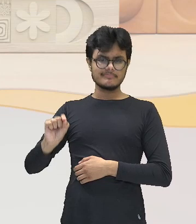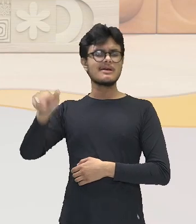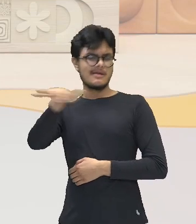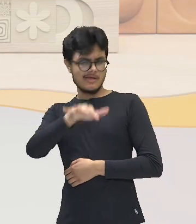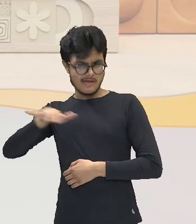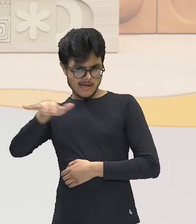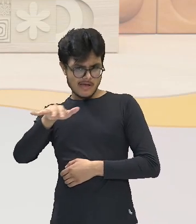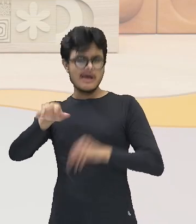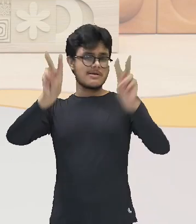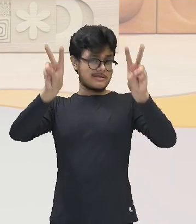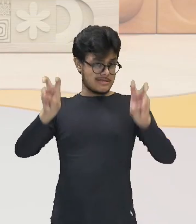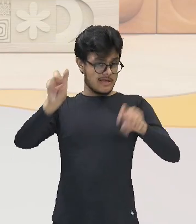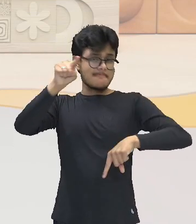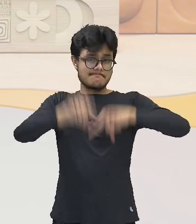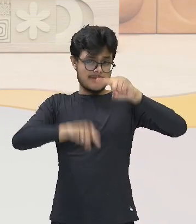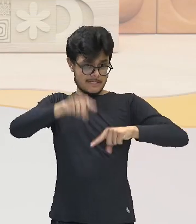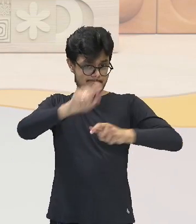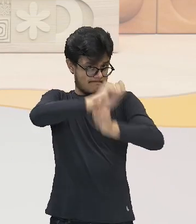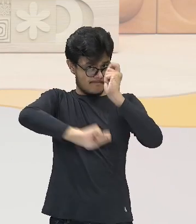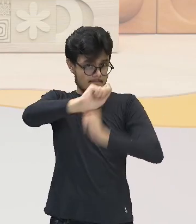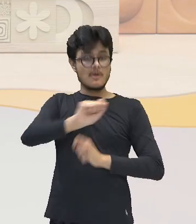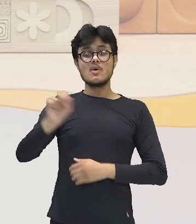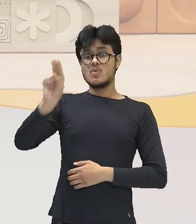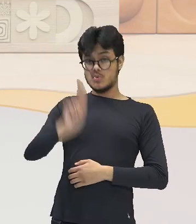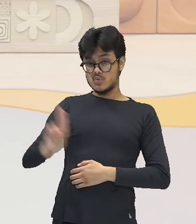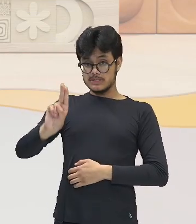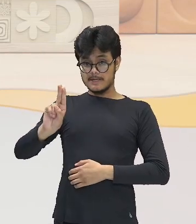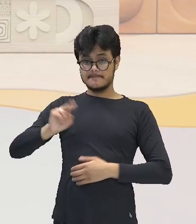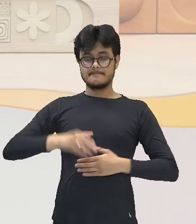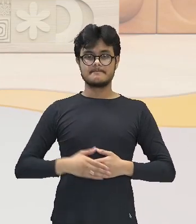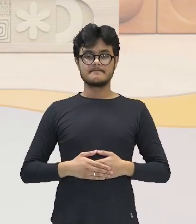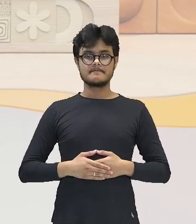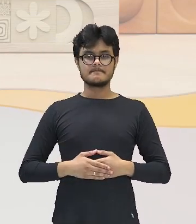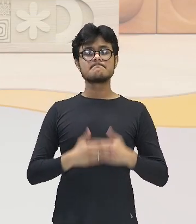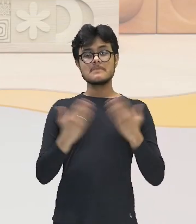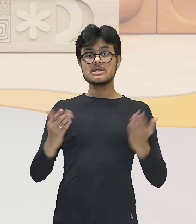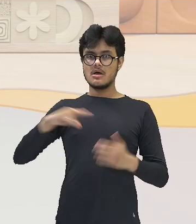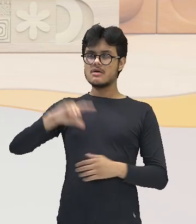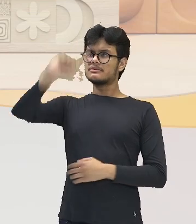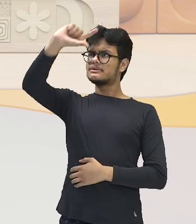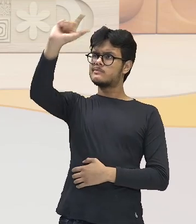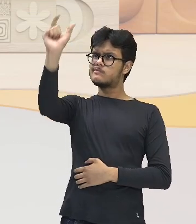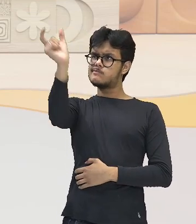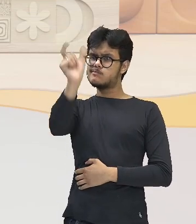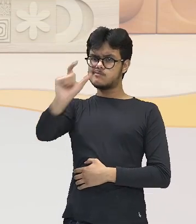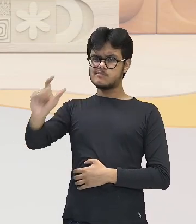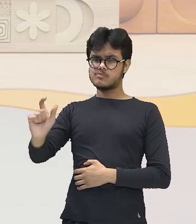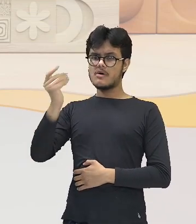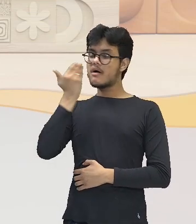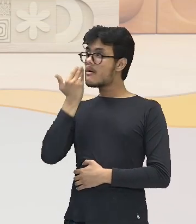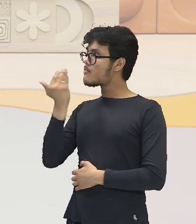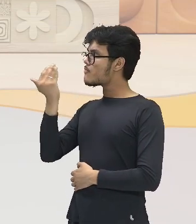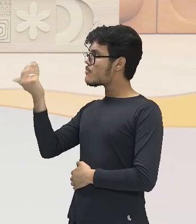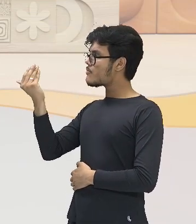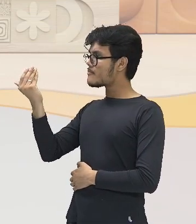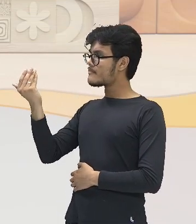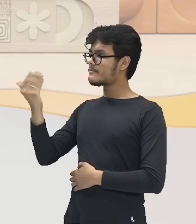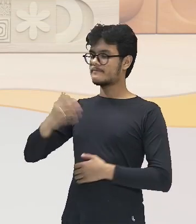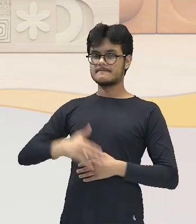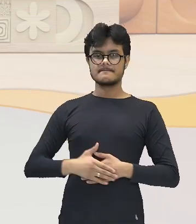dos itens da economia durante esse período. Então toda essa faixa aqui a gente observa aí